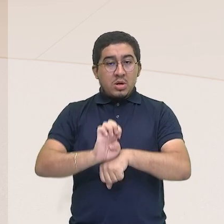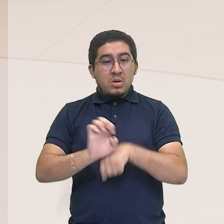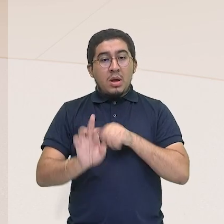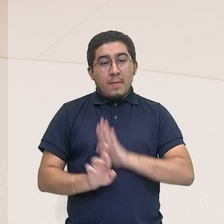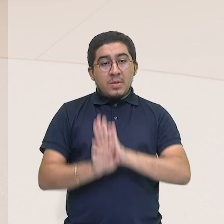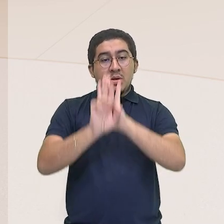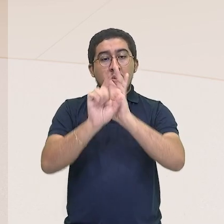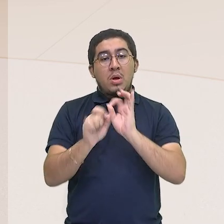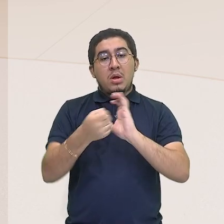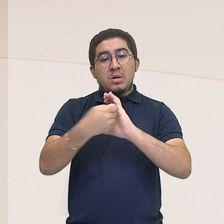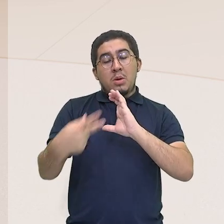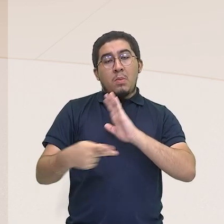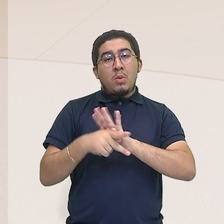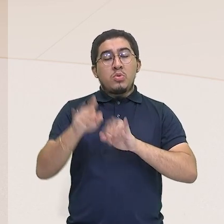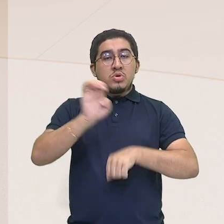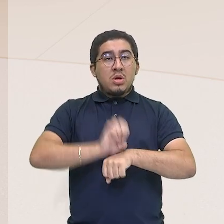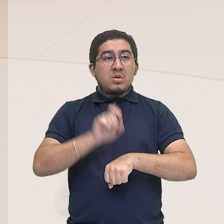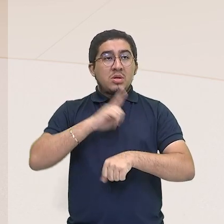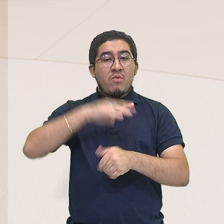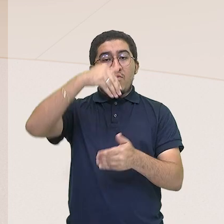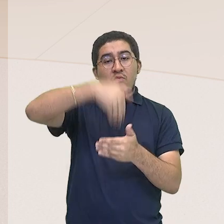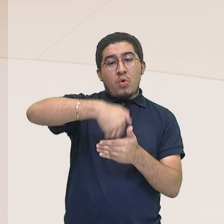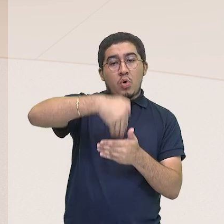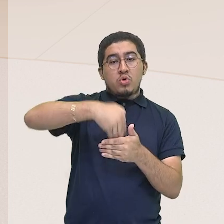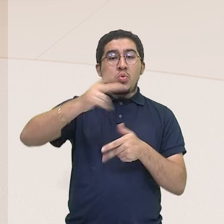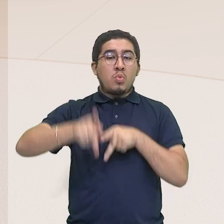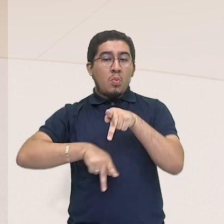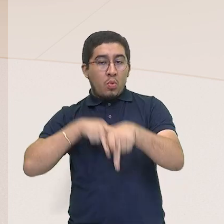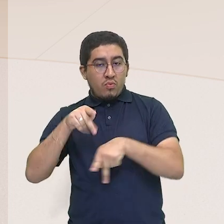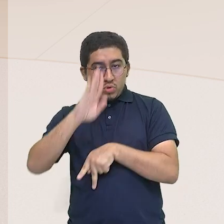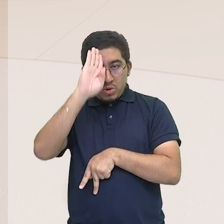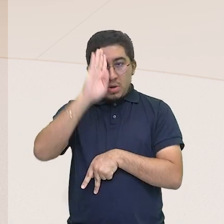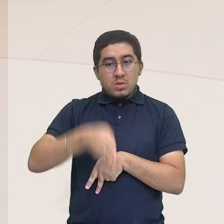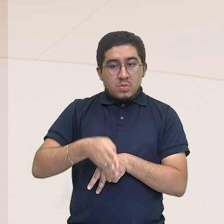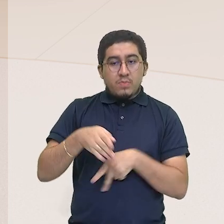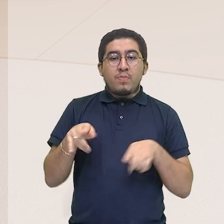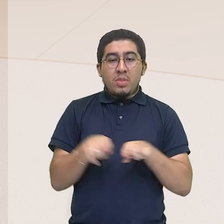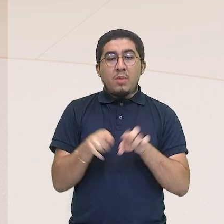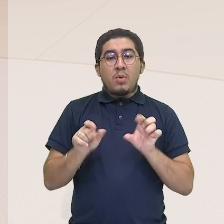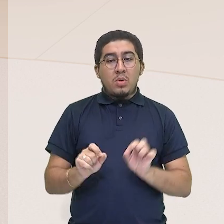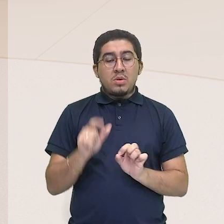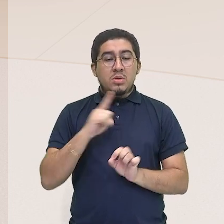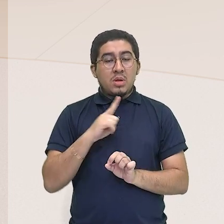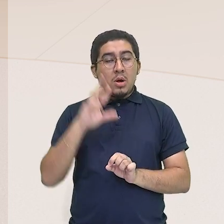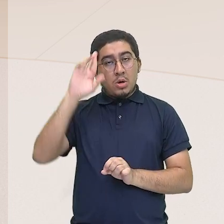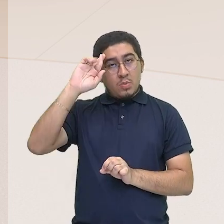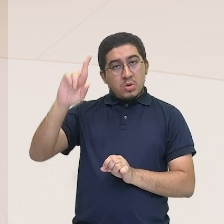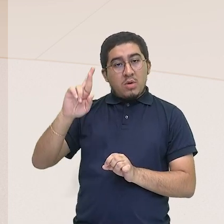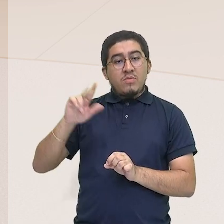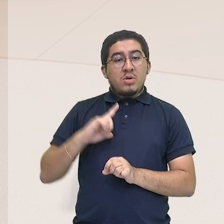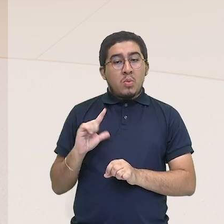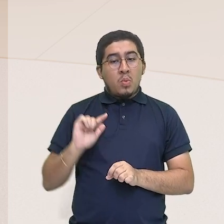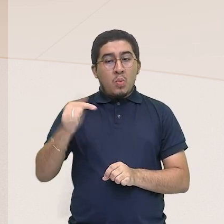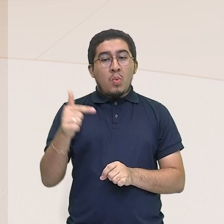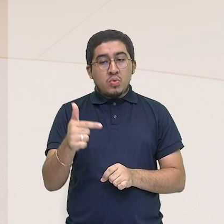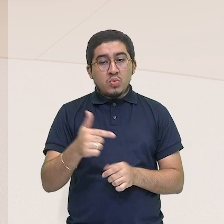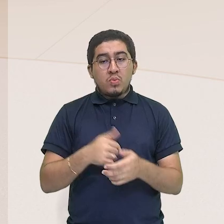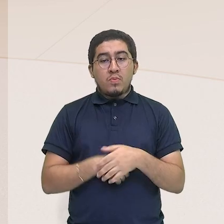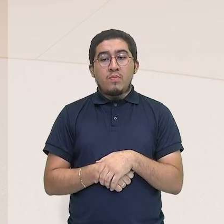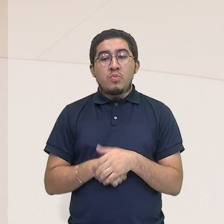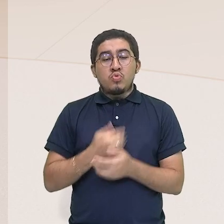unidade do Estado, que é eleito pelo voto popular direto. Além do chefe de Estado, tem o chefe